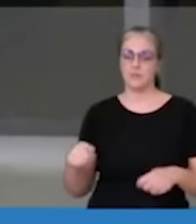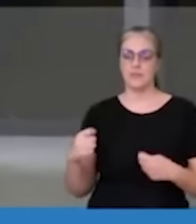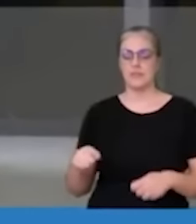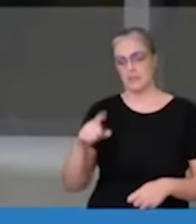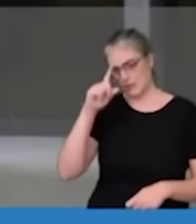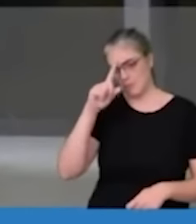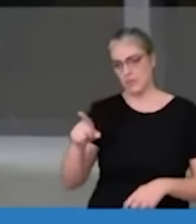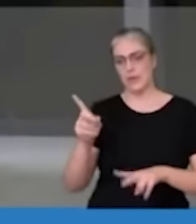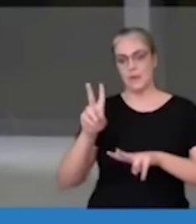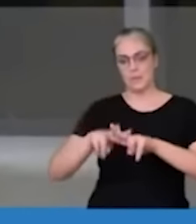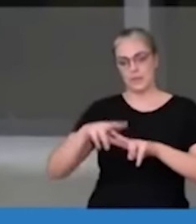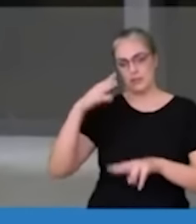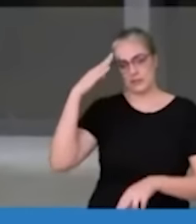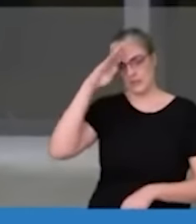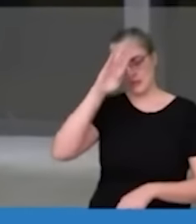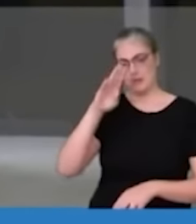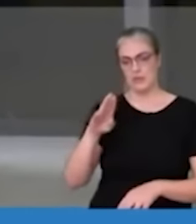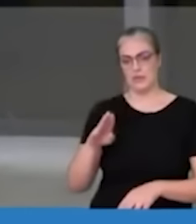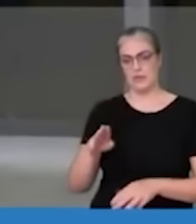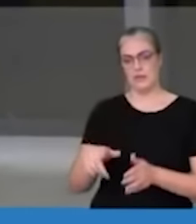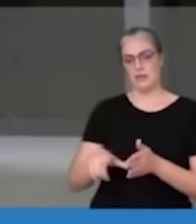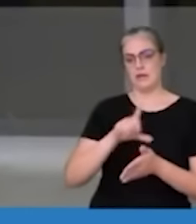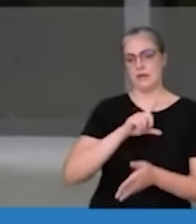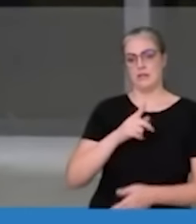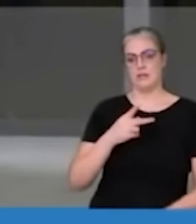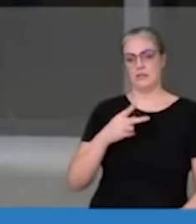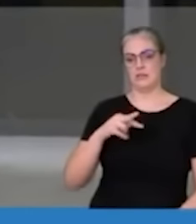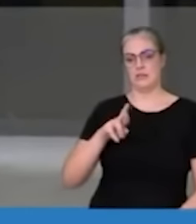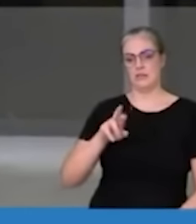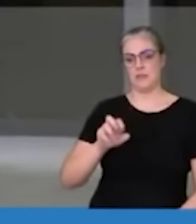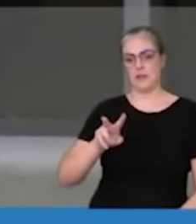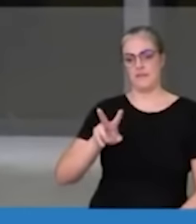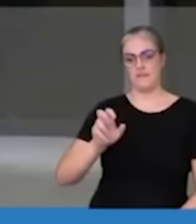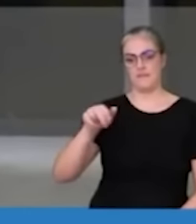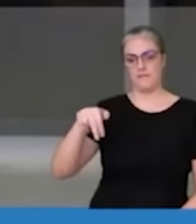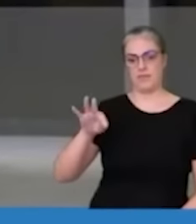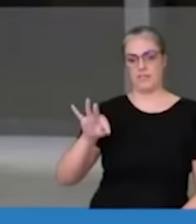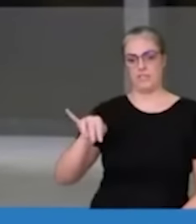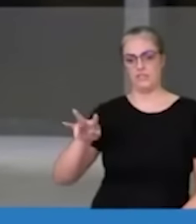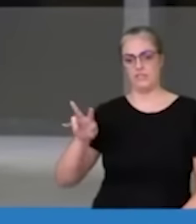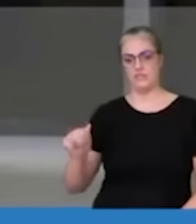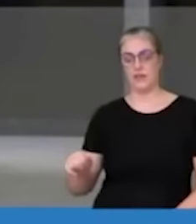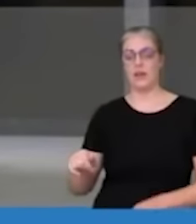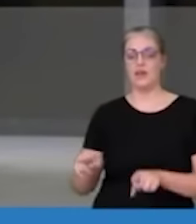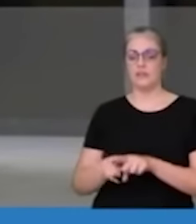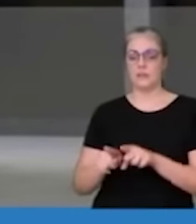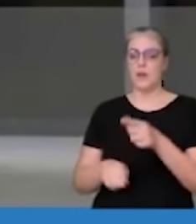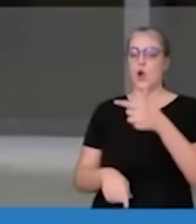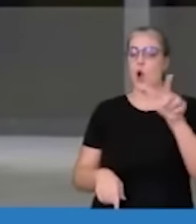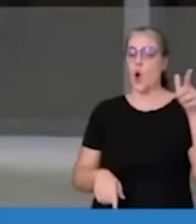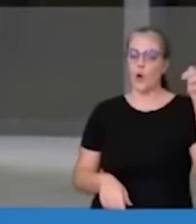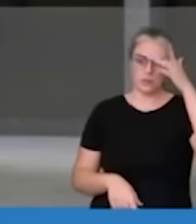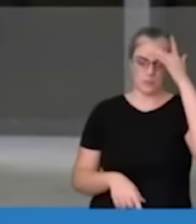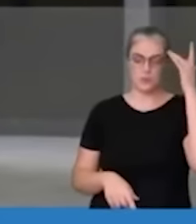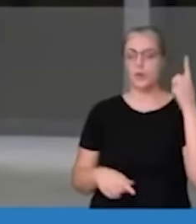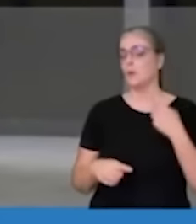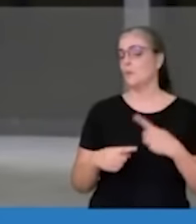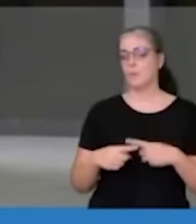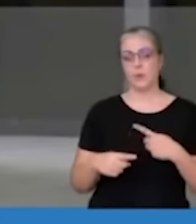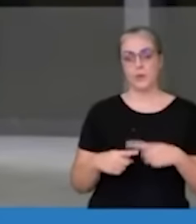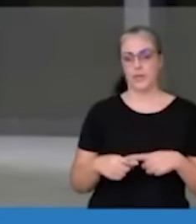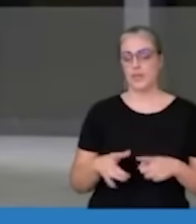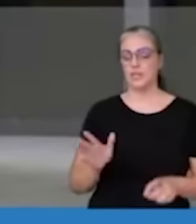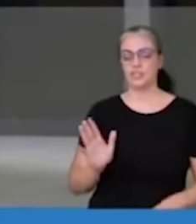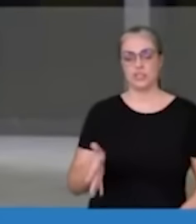do Bolsonaro e desses mais envolvidos. Por uma razão muito simples. O Bolsonaro já